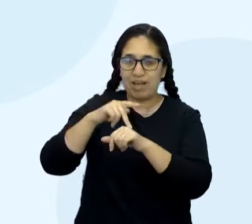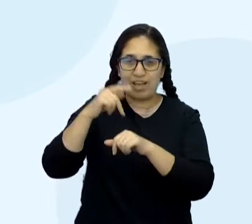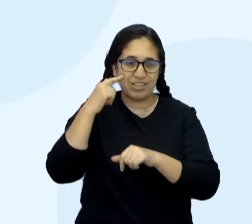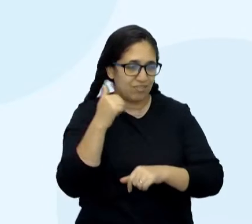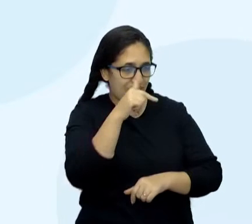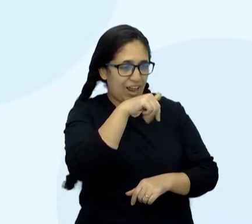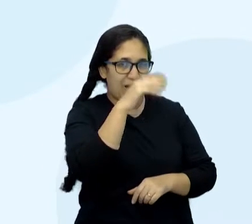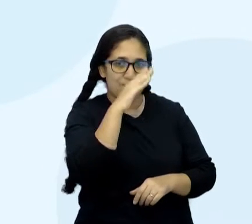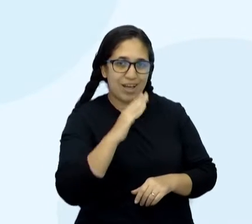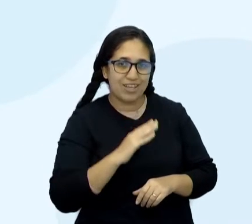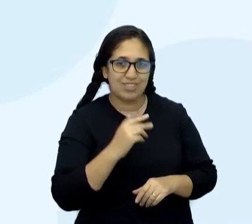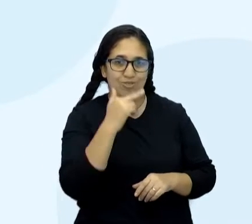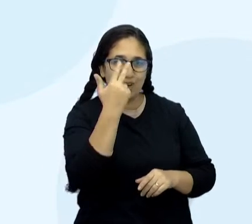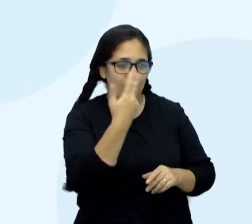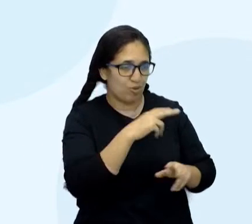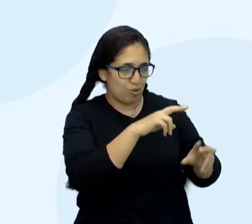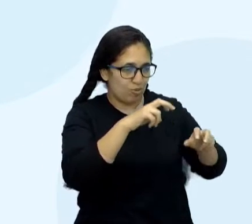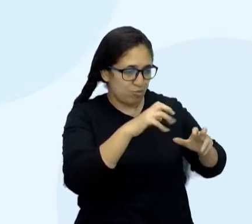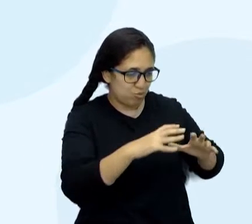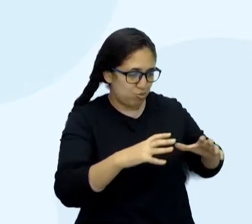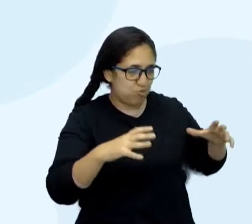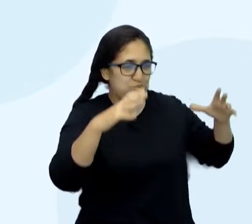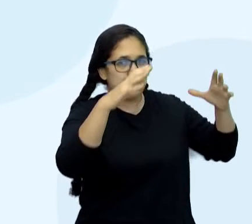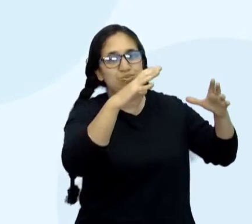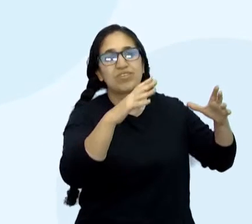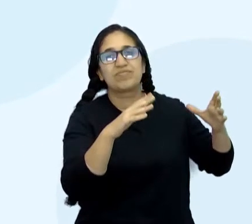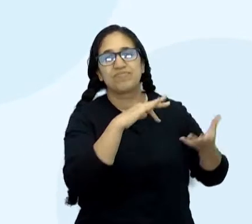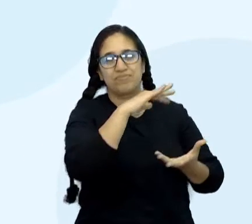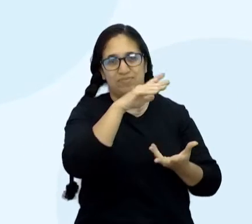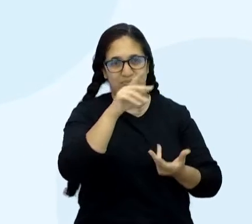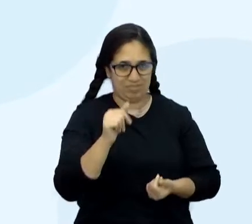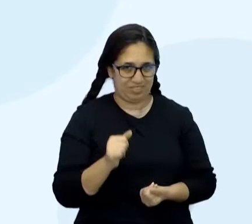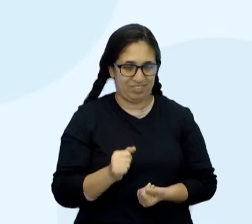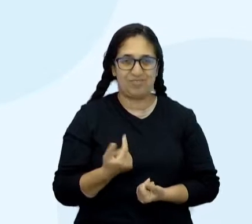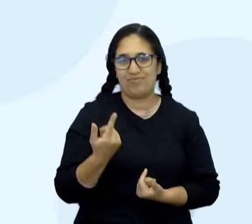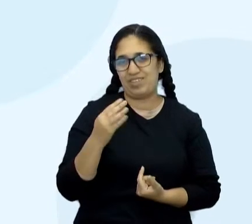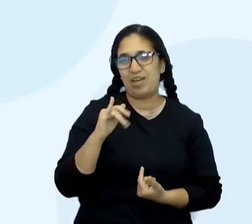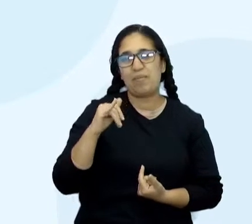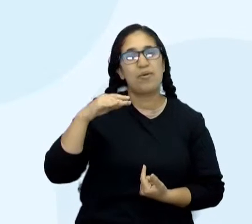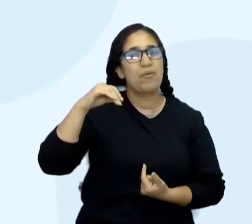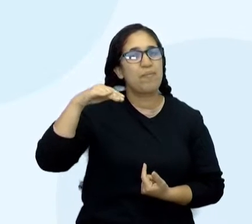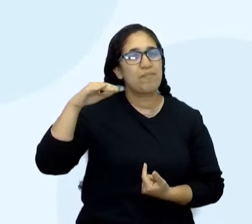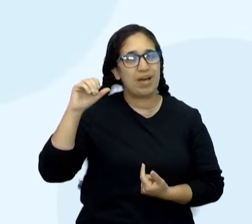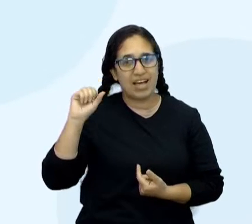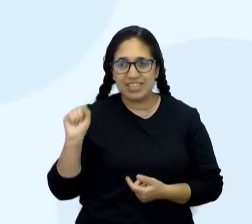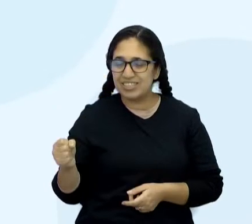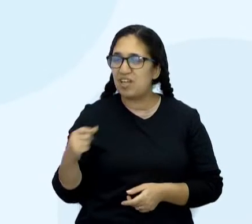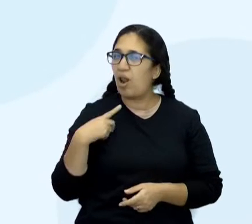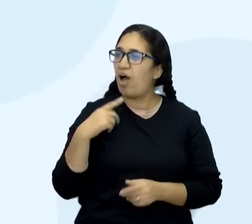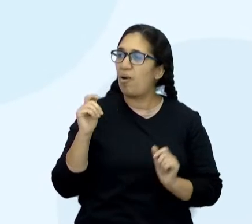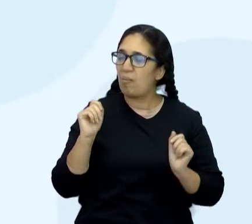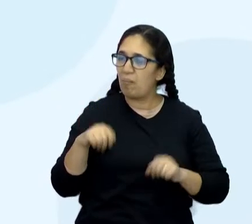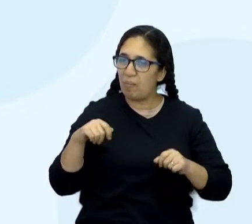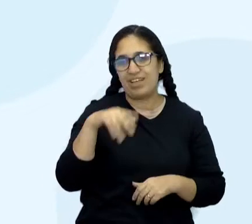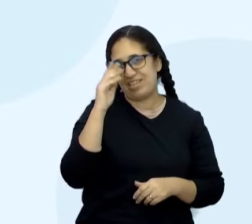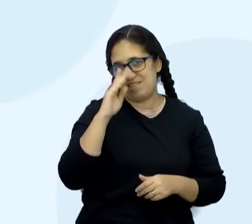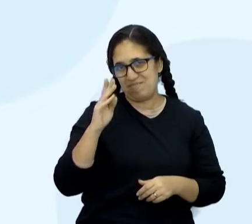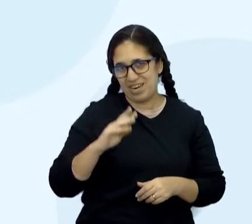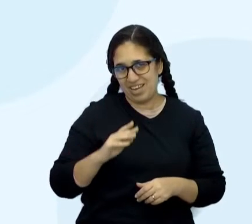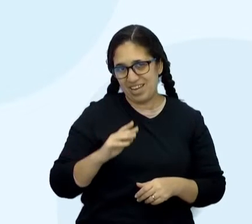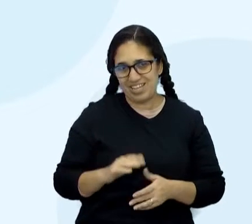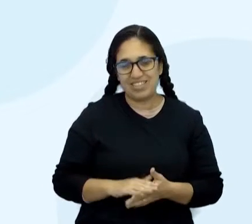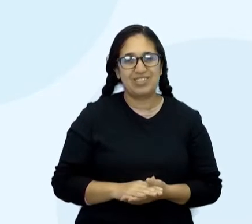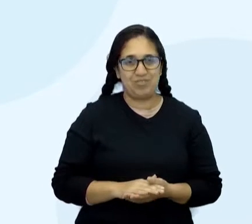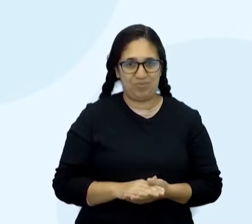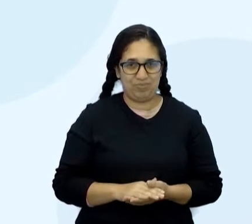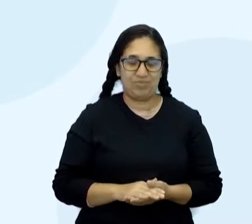muitos estudiosos, porque a biomassa tem um potencial muito grande aqui no Brasil,